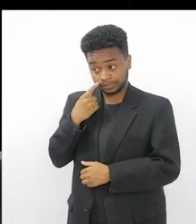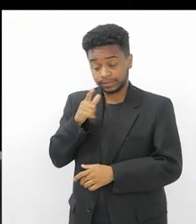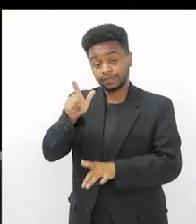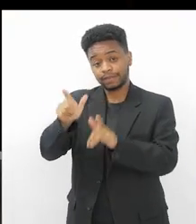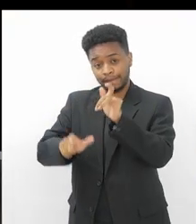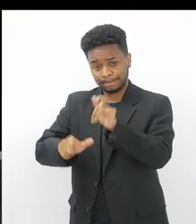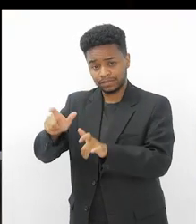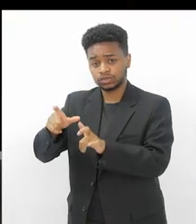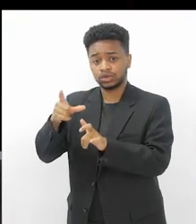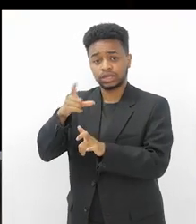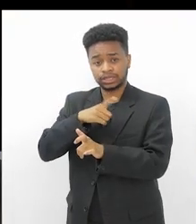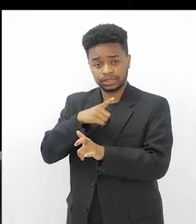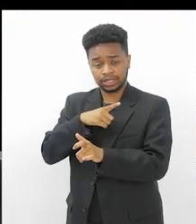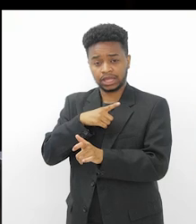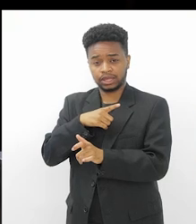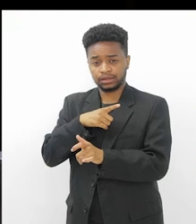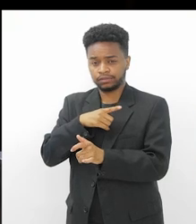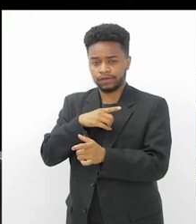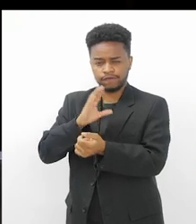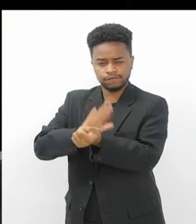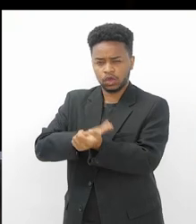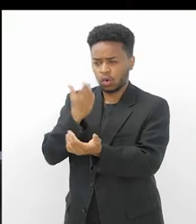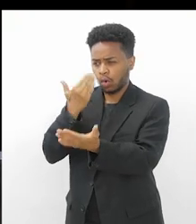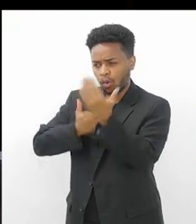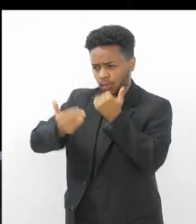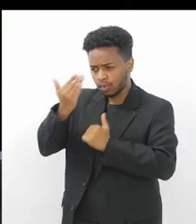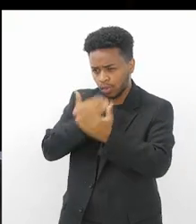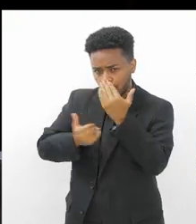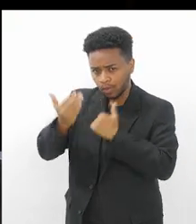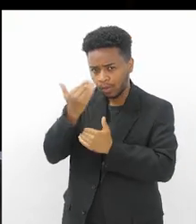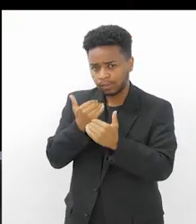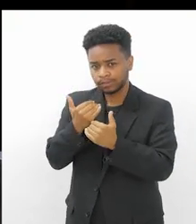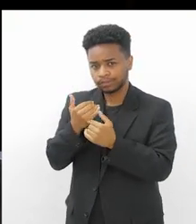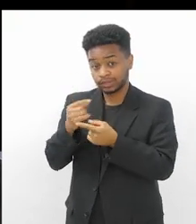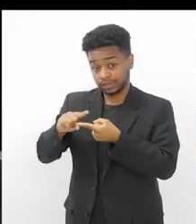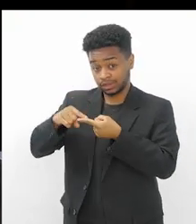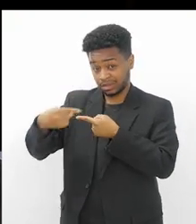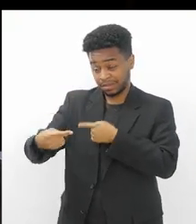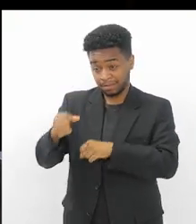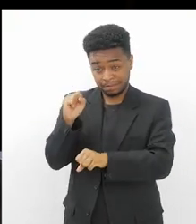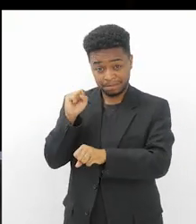a pessoa tem uma compulsão por alimentos, por exemplo.